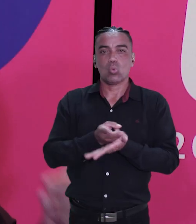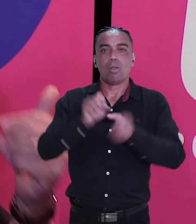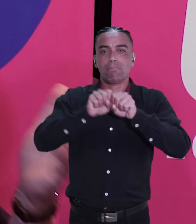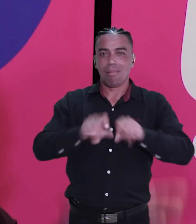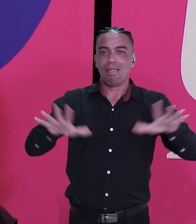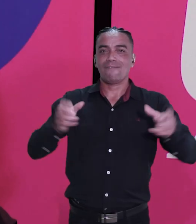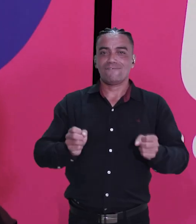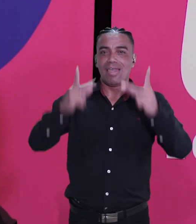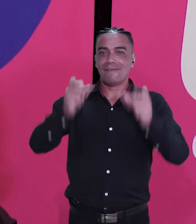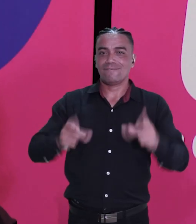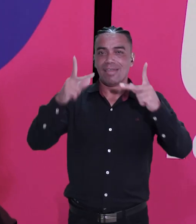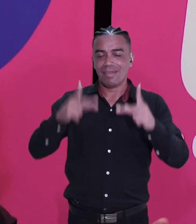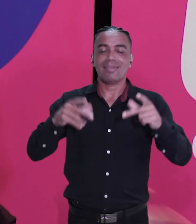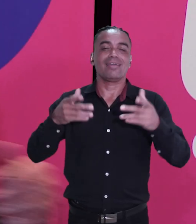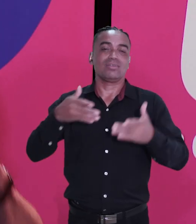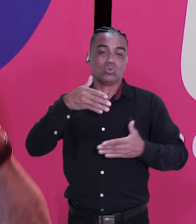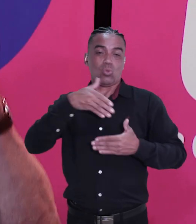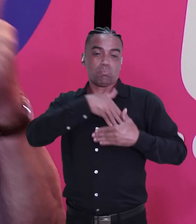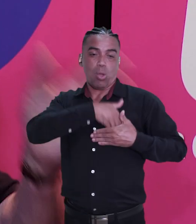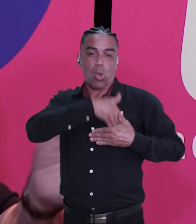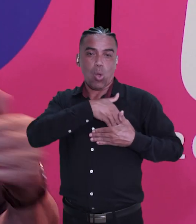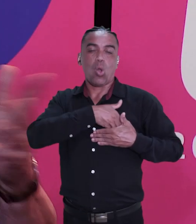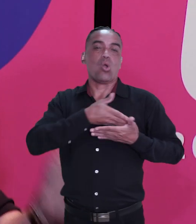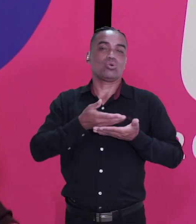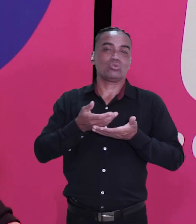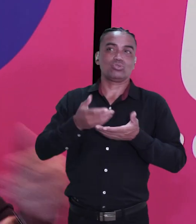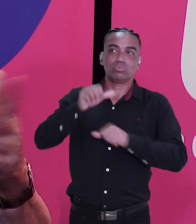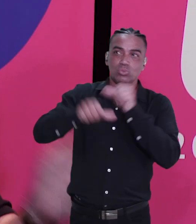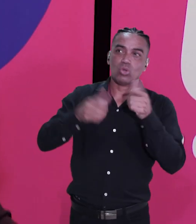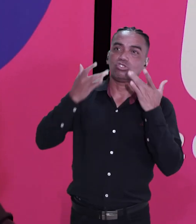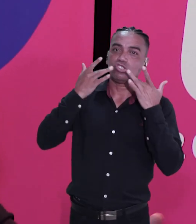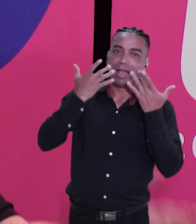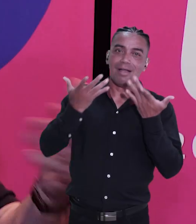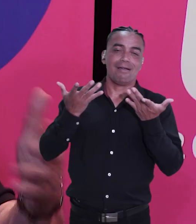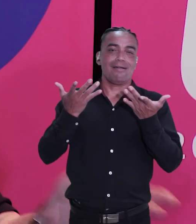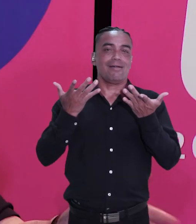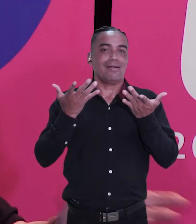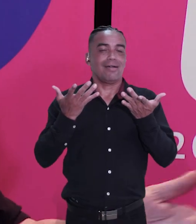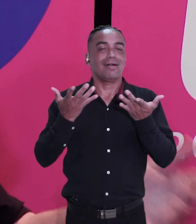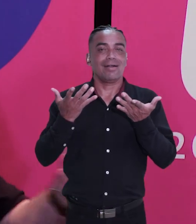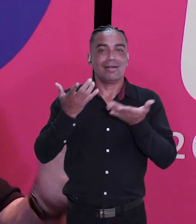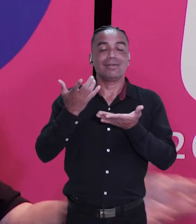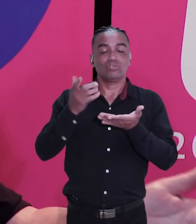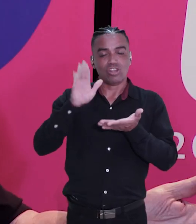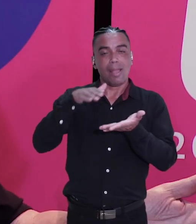está continuamente em circulação, já saiu em livro de bolso, já vendeu para bolso, virou peça de teatro, está ainda em